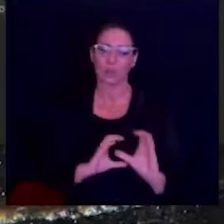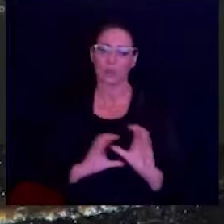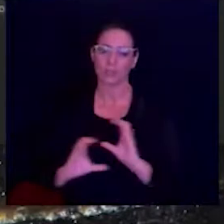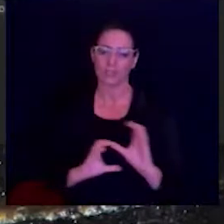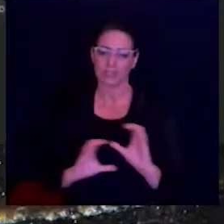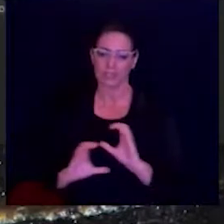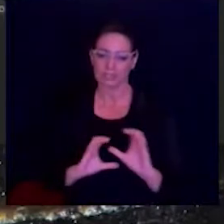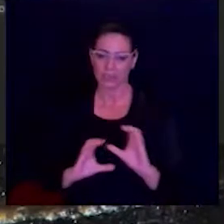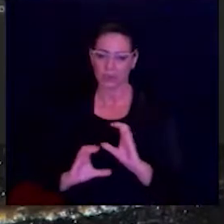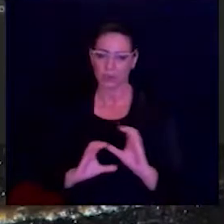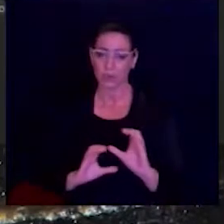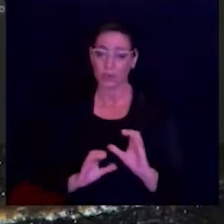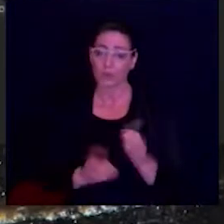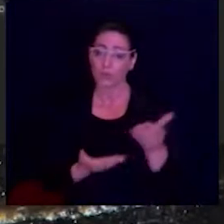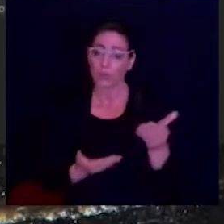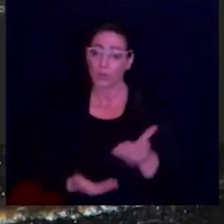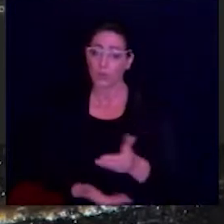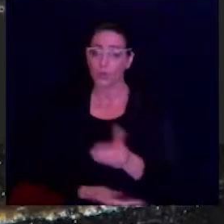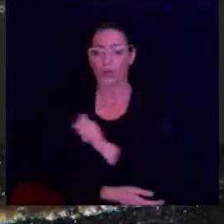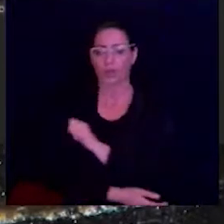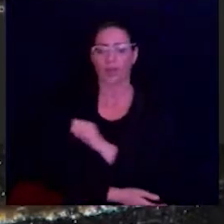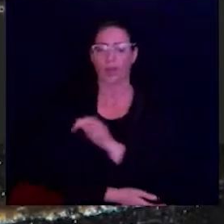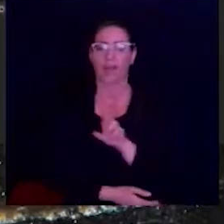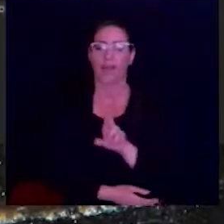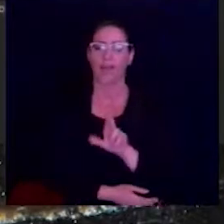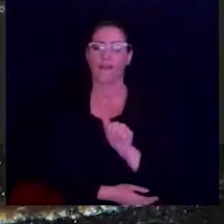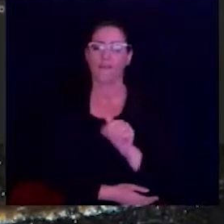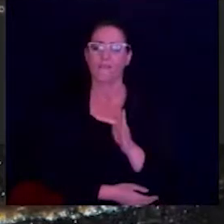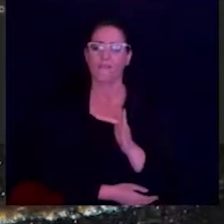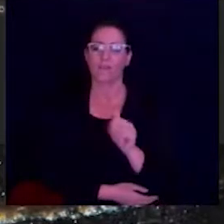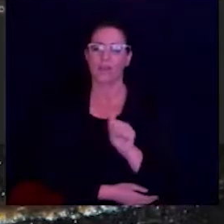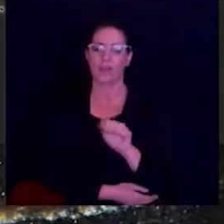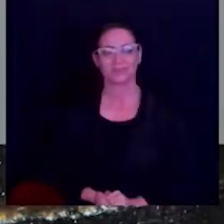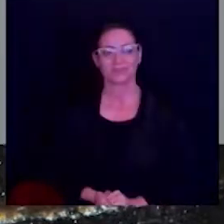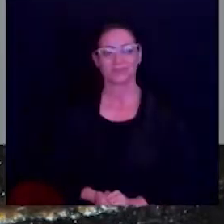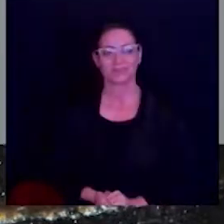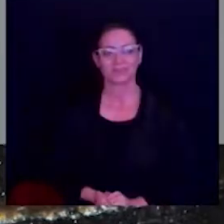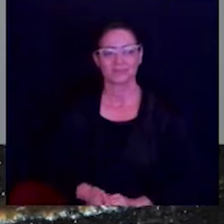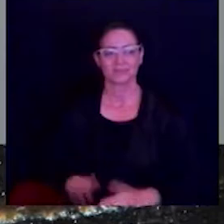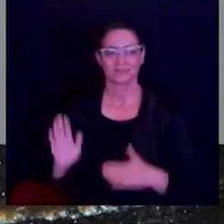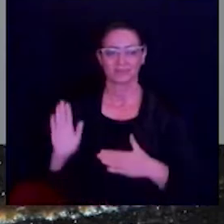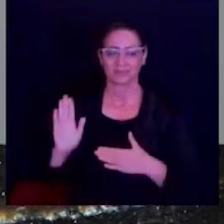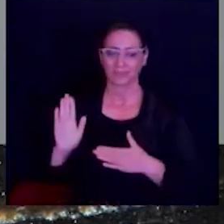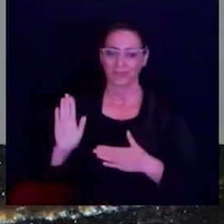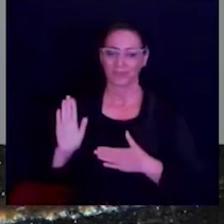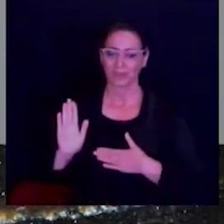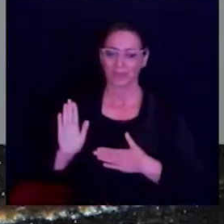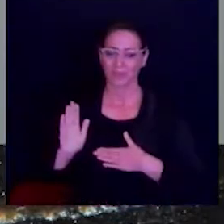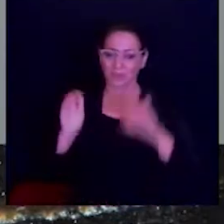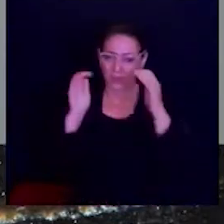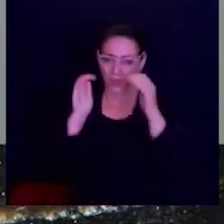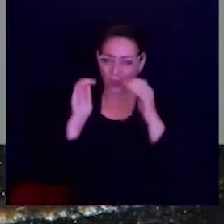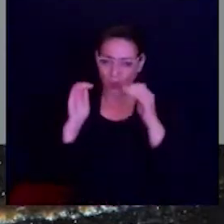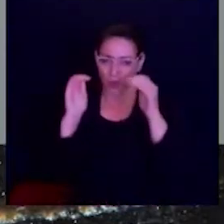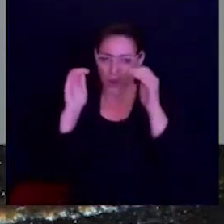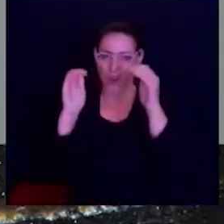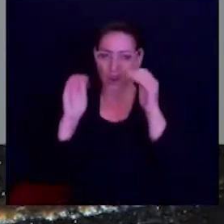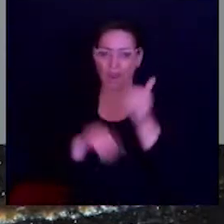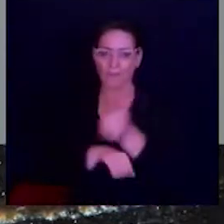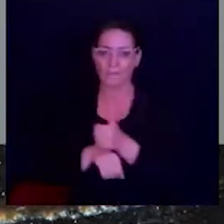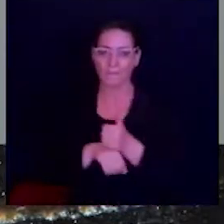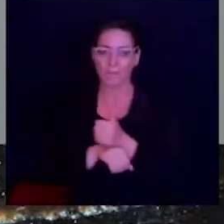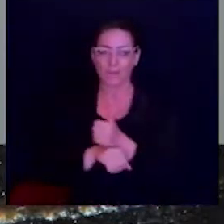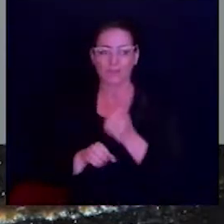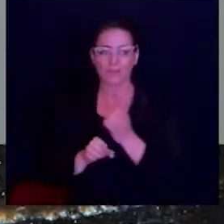o acadêmico Rafael Cristiano Bartes para fazer o juramento. Prometo honrar a profissão de engenheiro